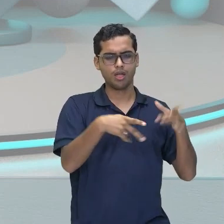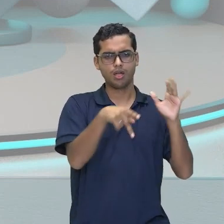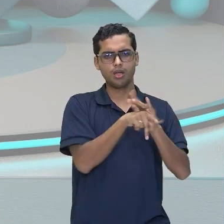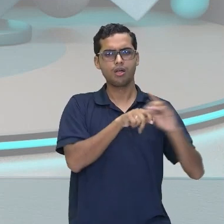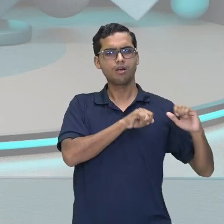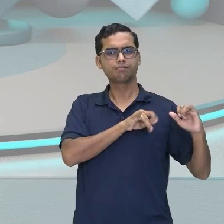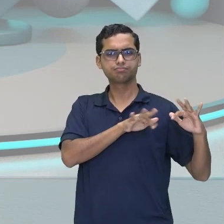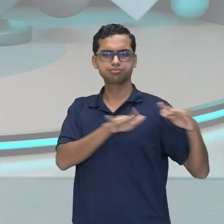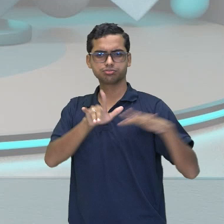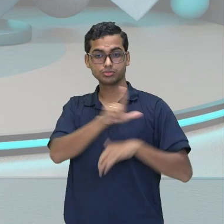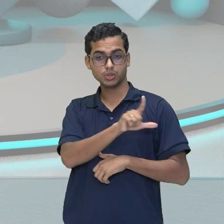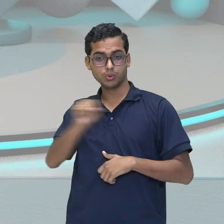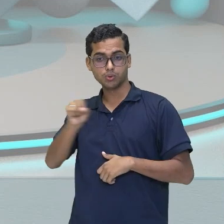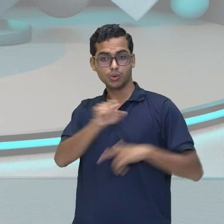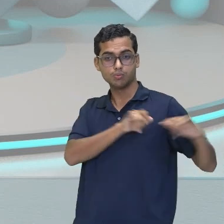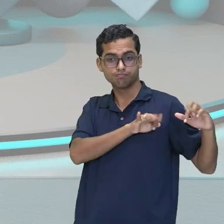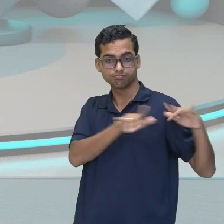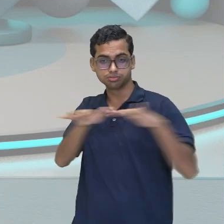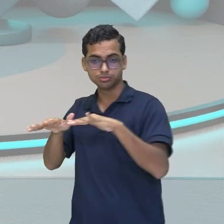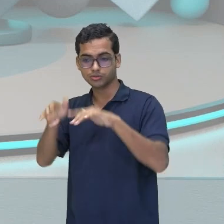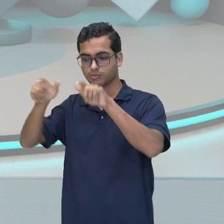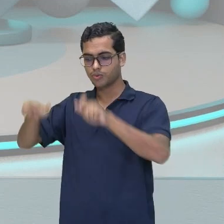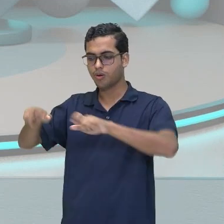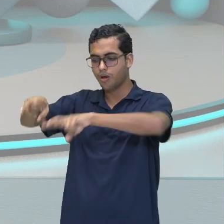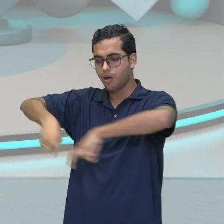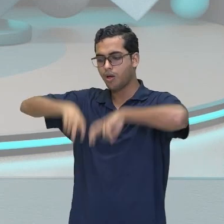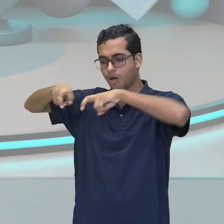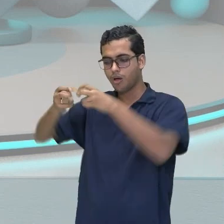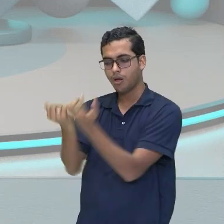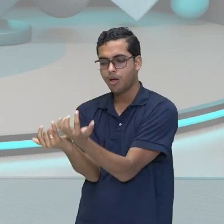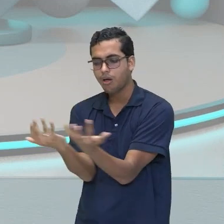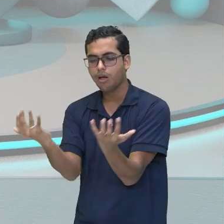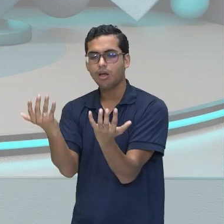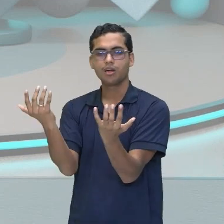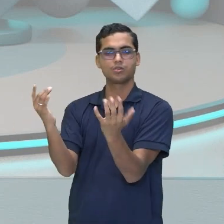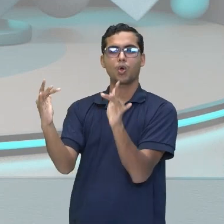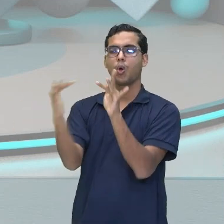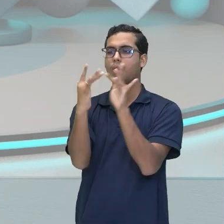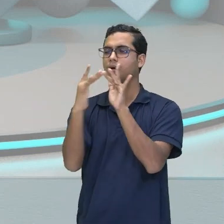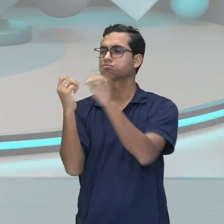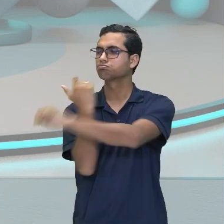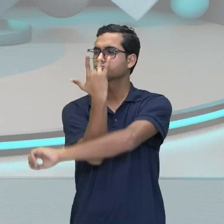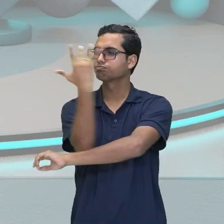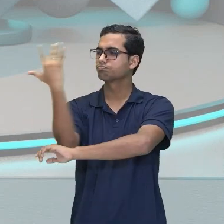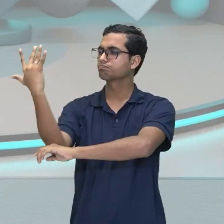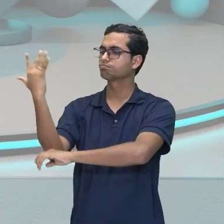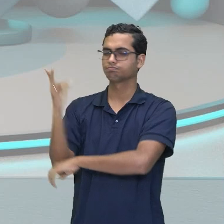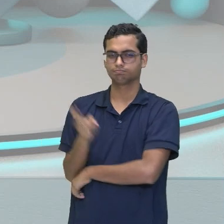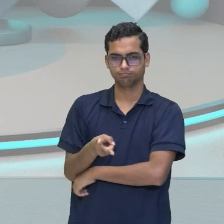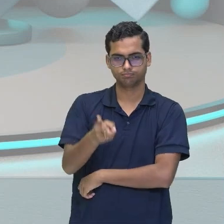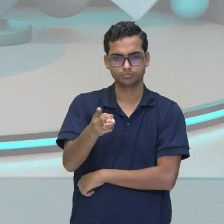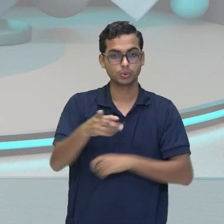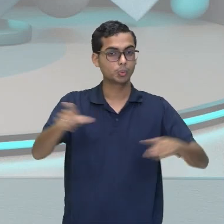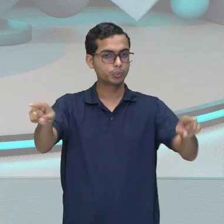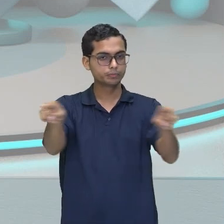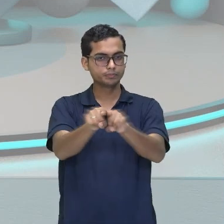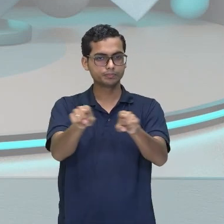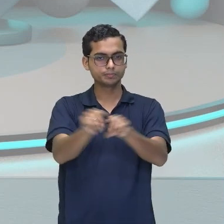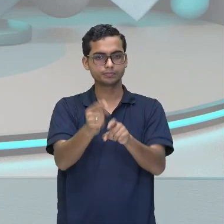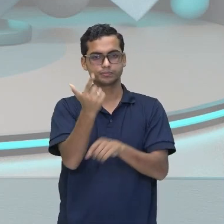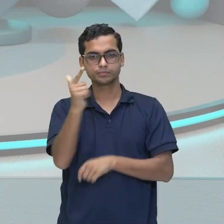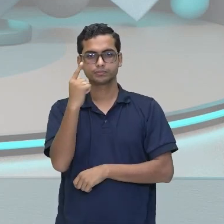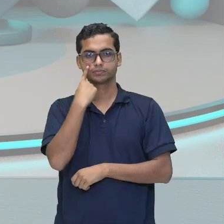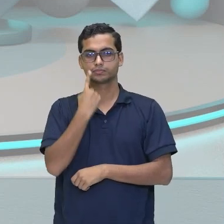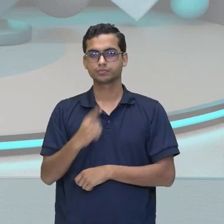que vá refletir a natureza, tá? E continuando, temos mais locus